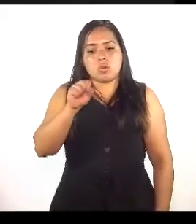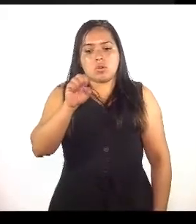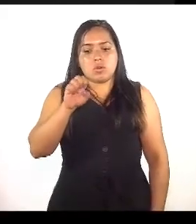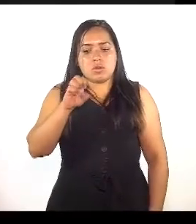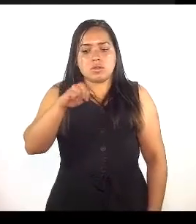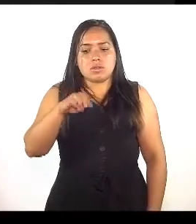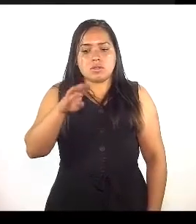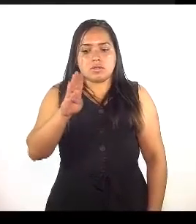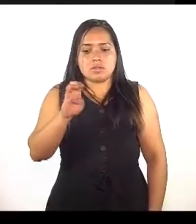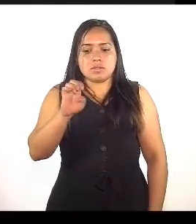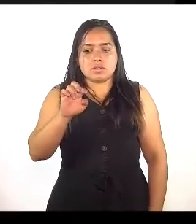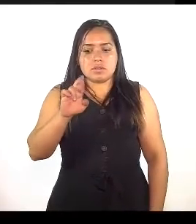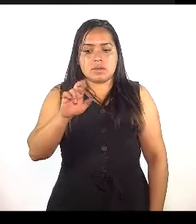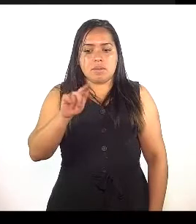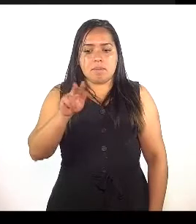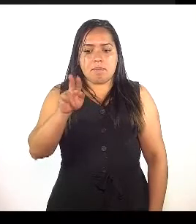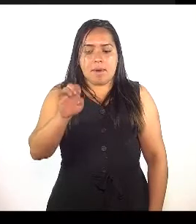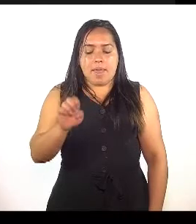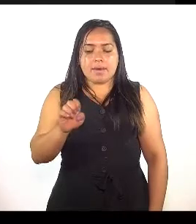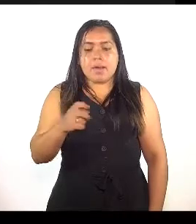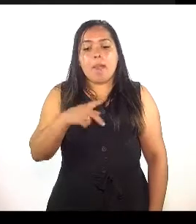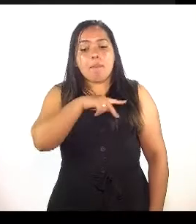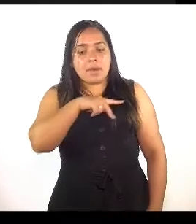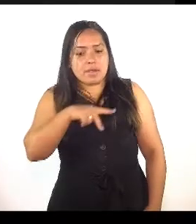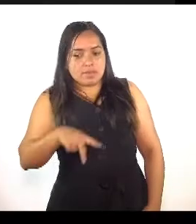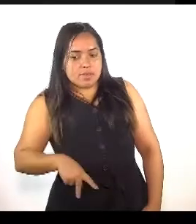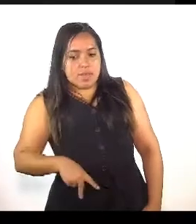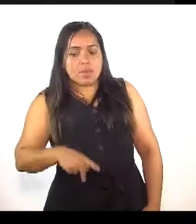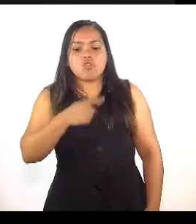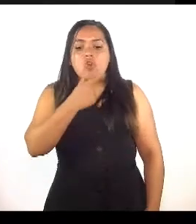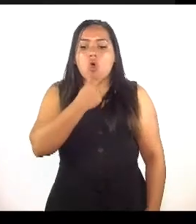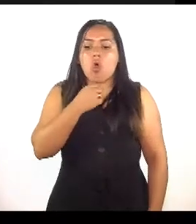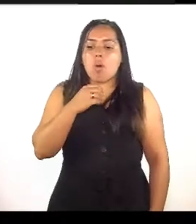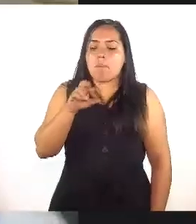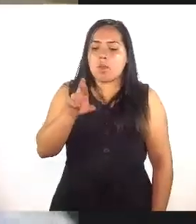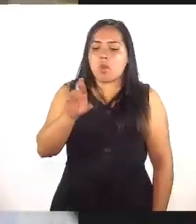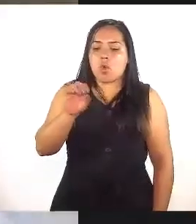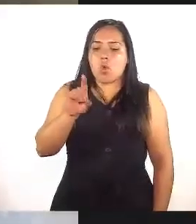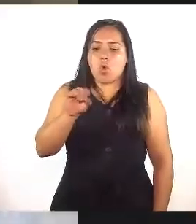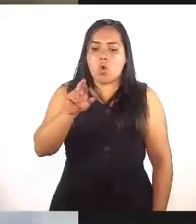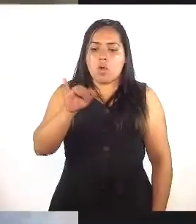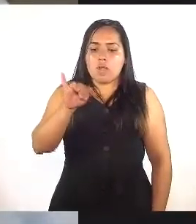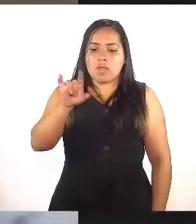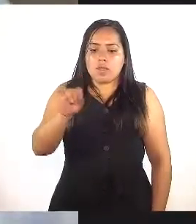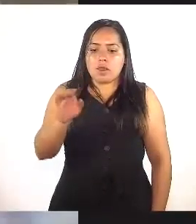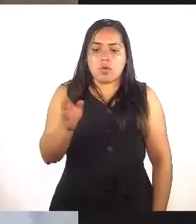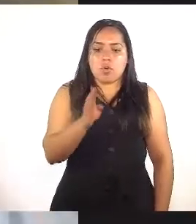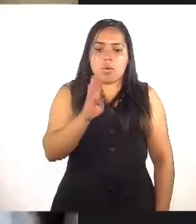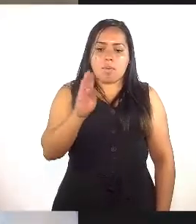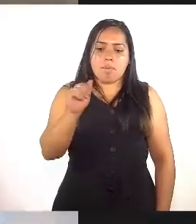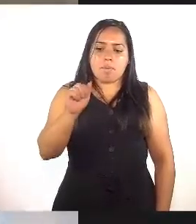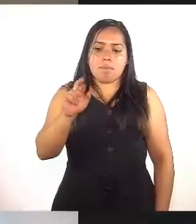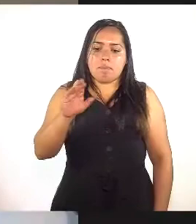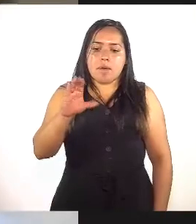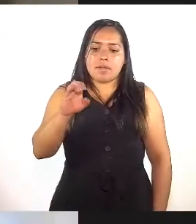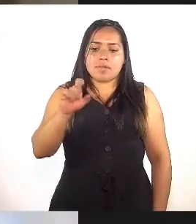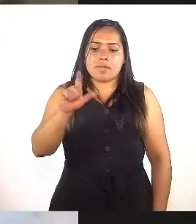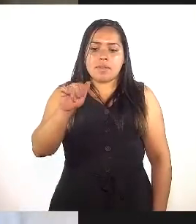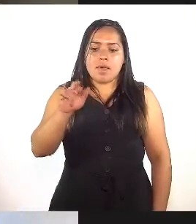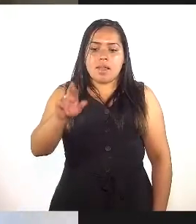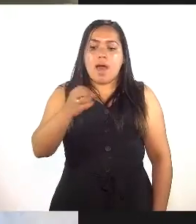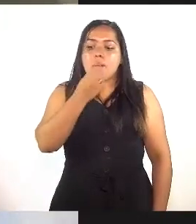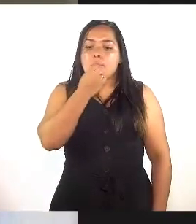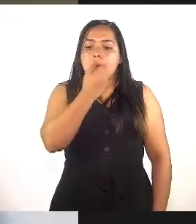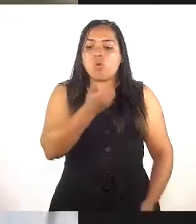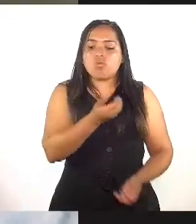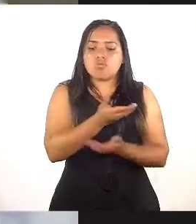Presidente Rodrigo Bacelar, bom dia. Bom dia, demais amigos deputados. Bom dia,